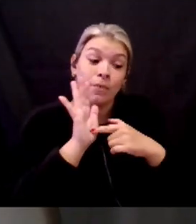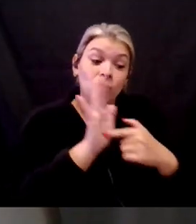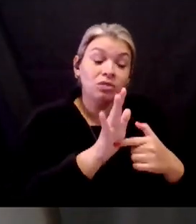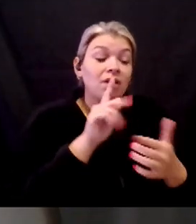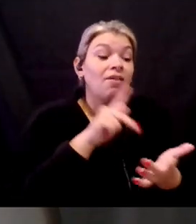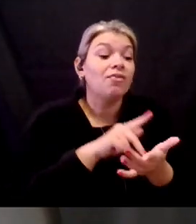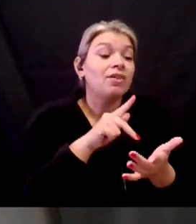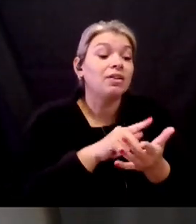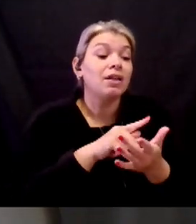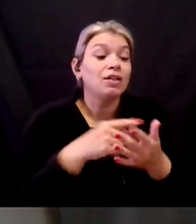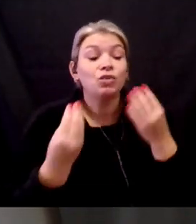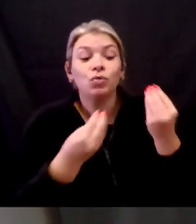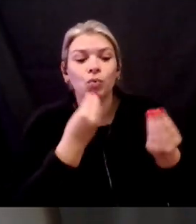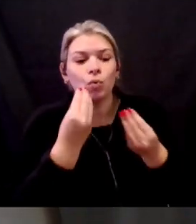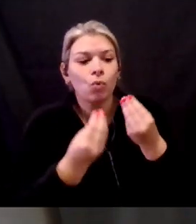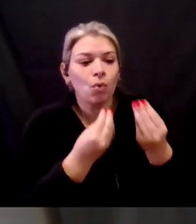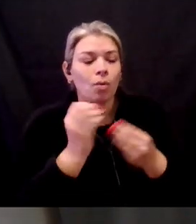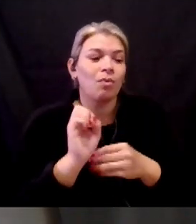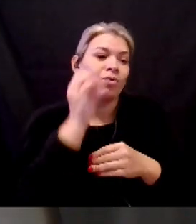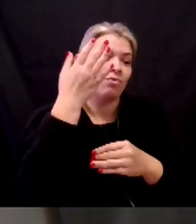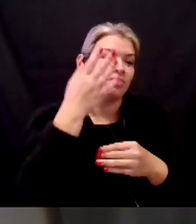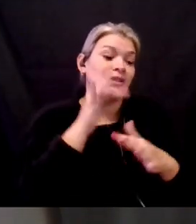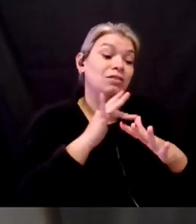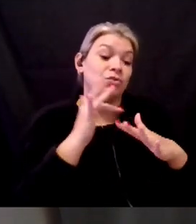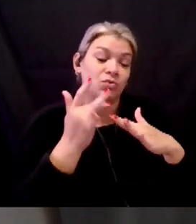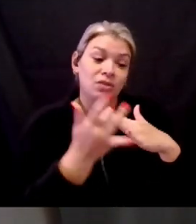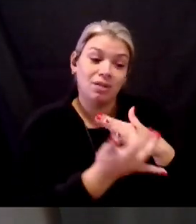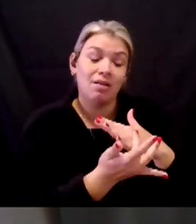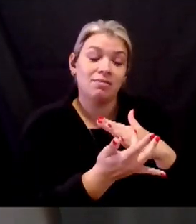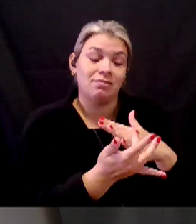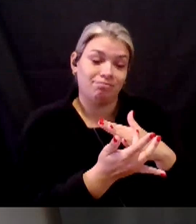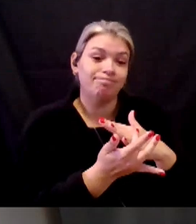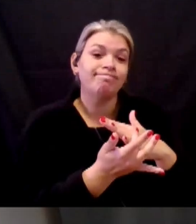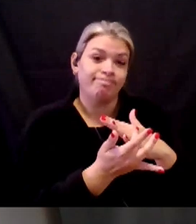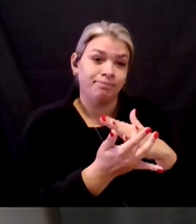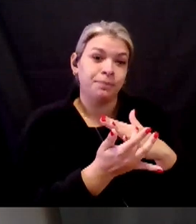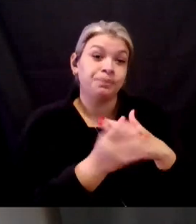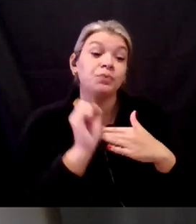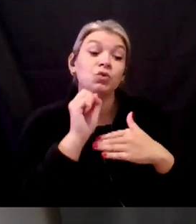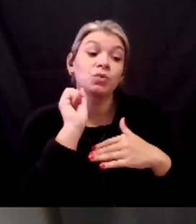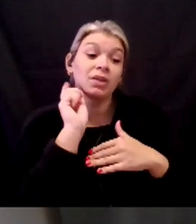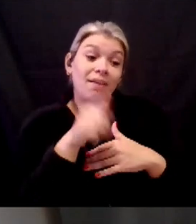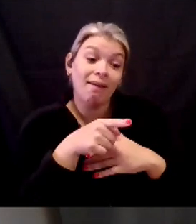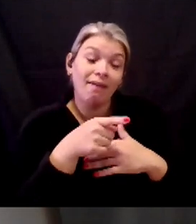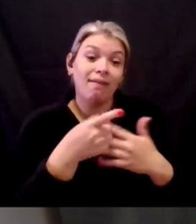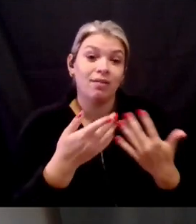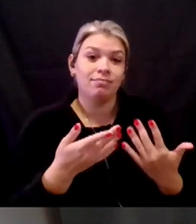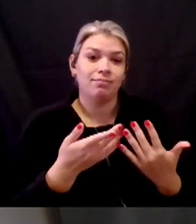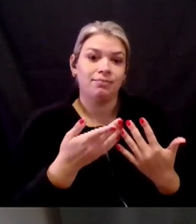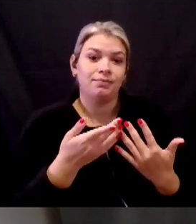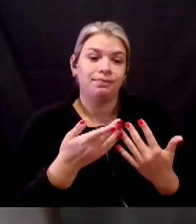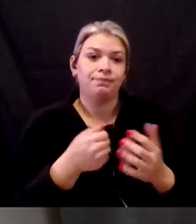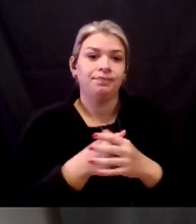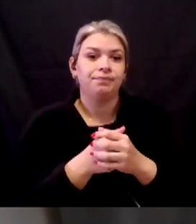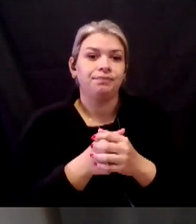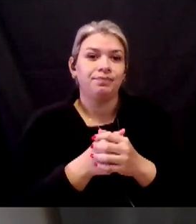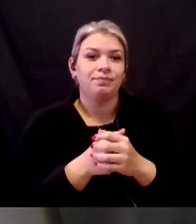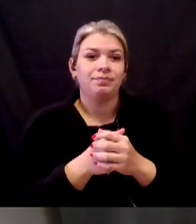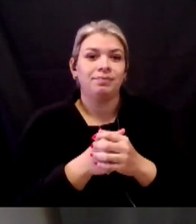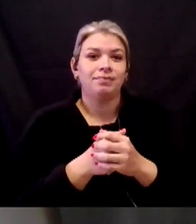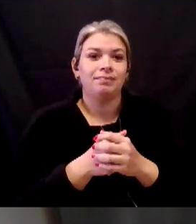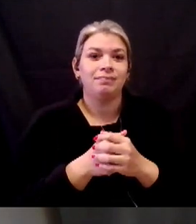que funciona as redes sociais, o que é, né? Ah, mas Érica, a criança é muito pequena, ela